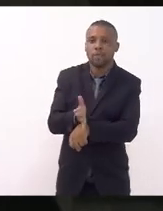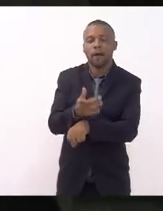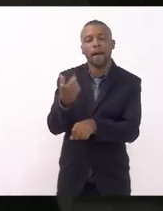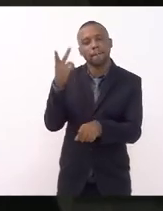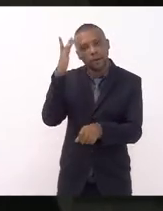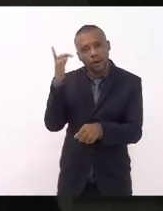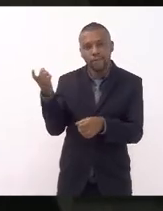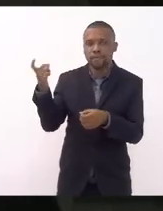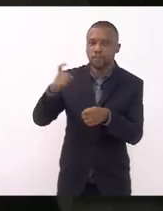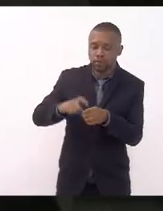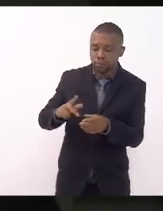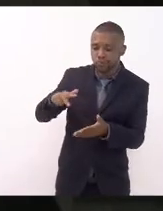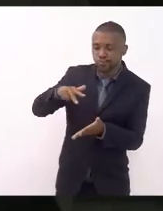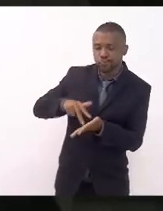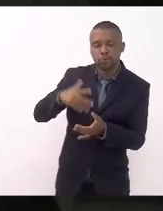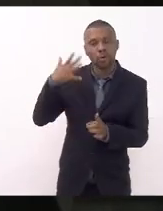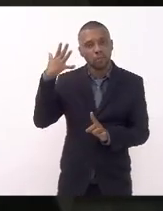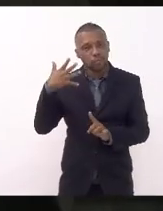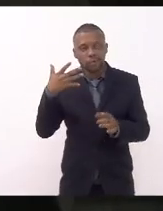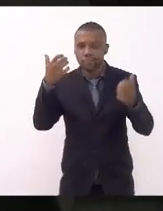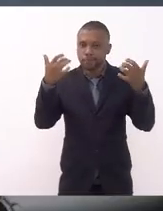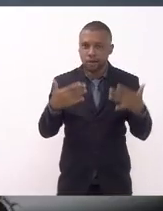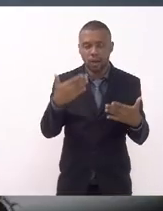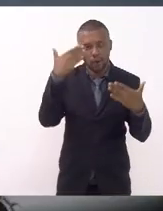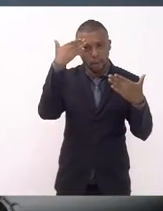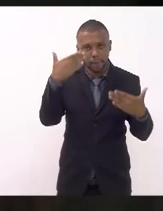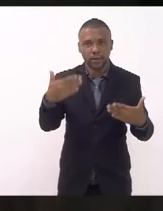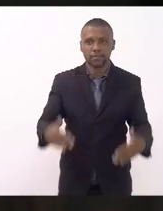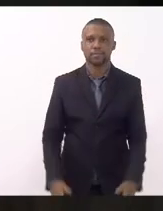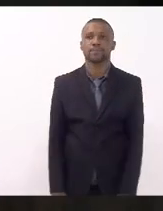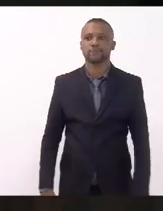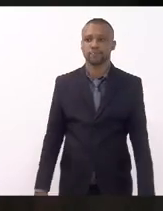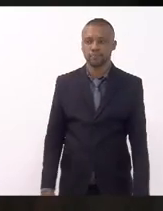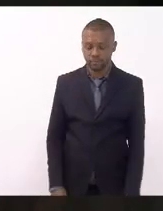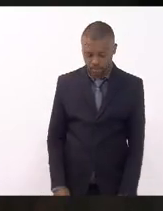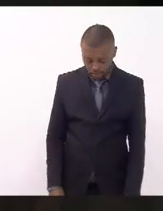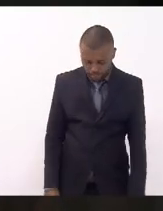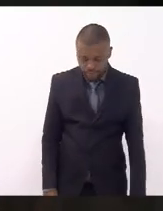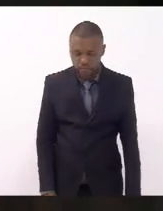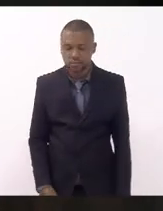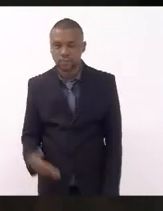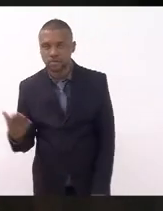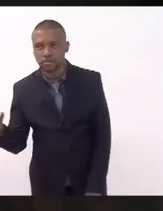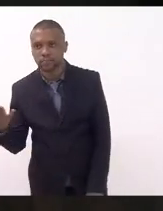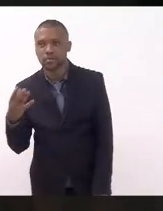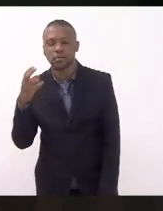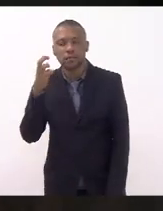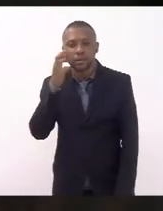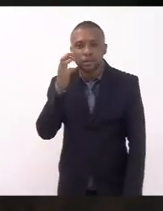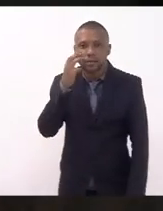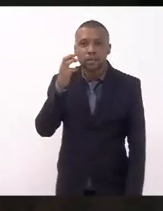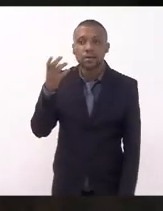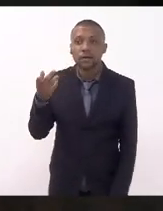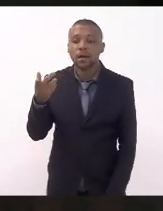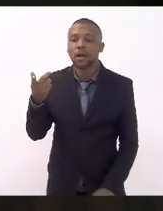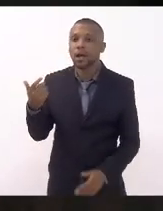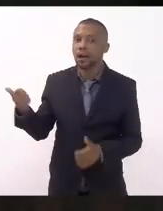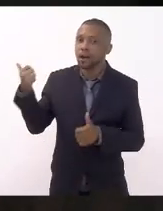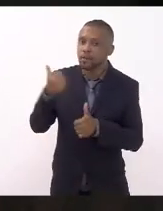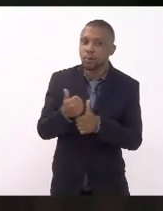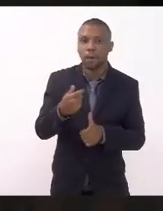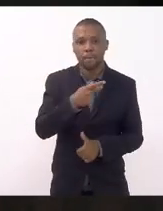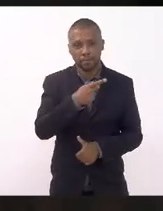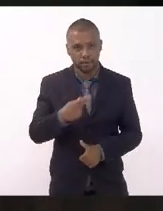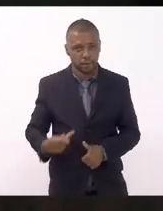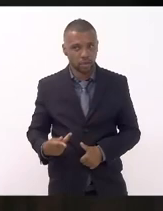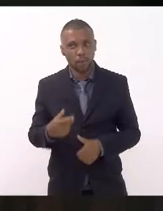pauta, à tribuna, com esse ponto de pauta. Obrigado. Solicito ao nobre deputado Valdeque Carneiro que assuma a presidência